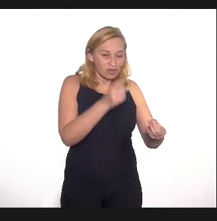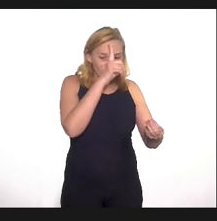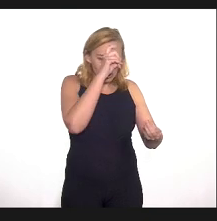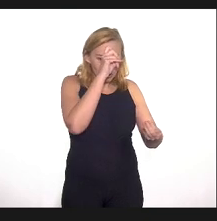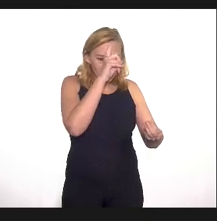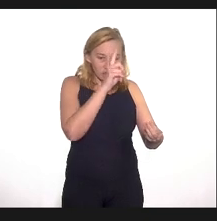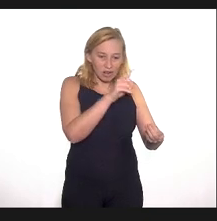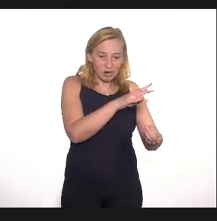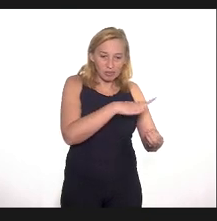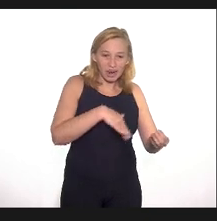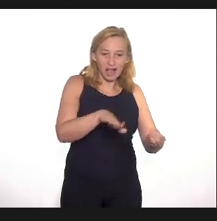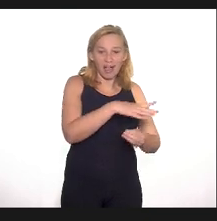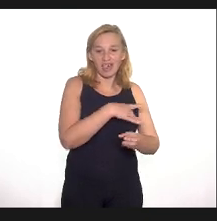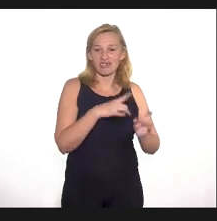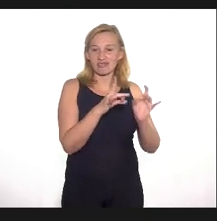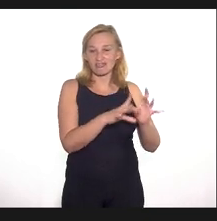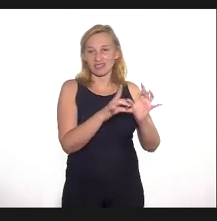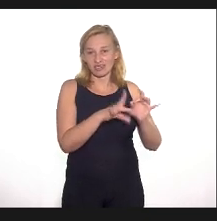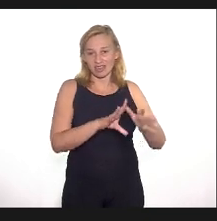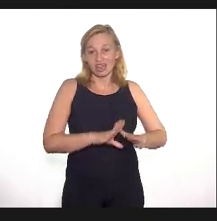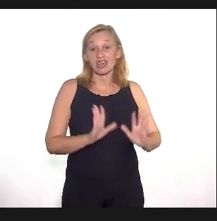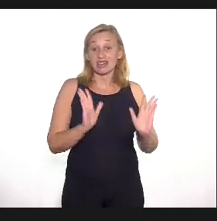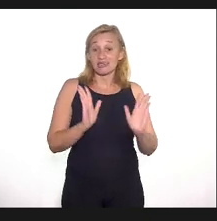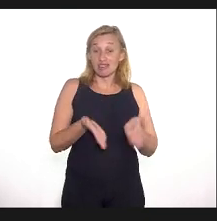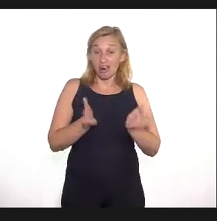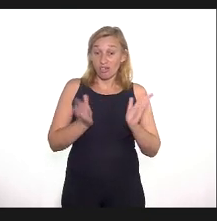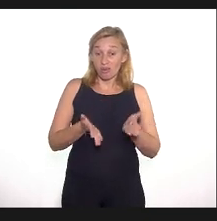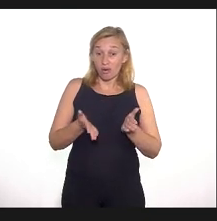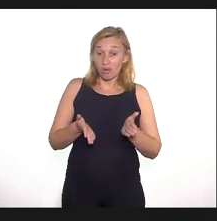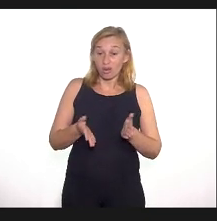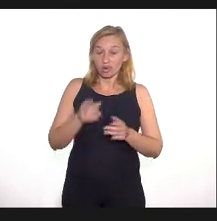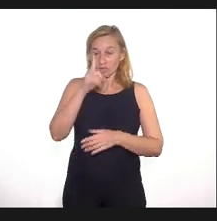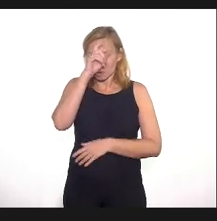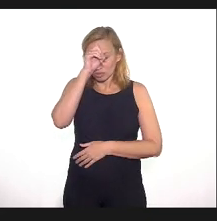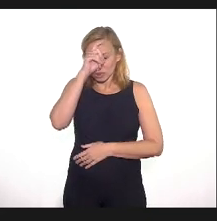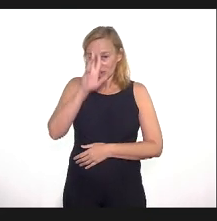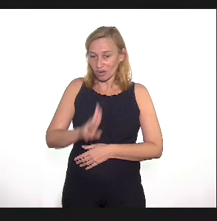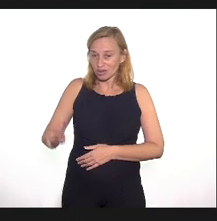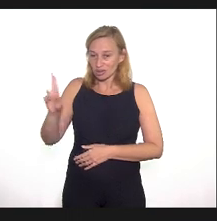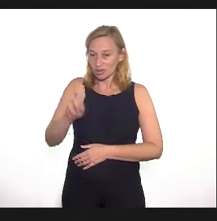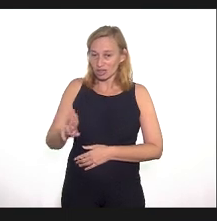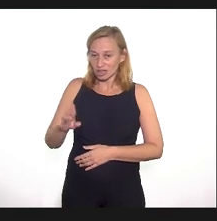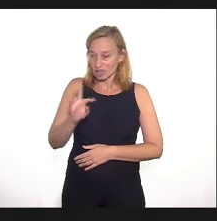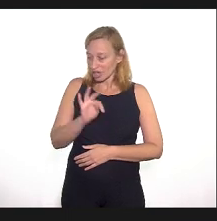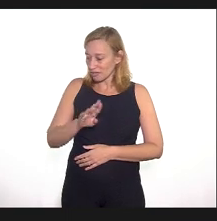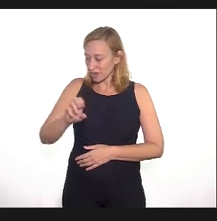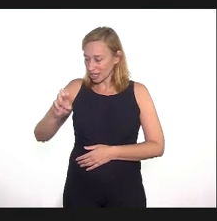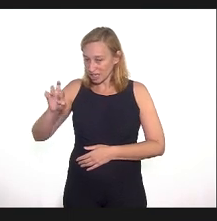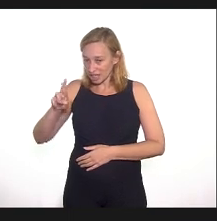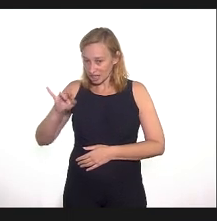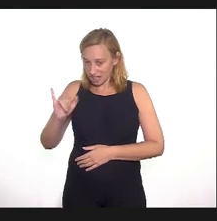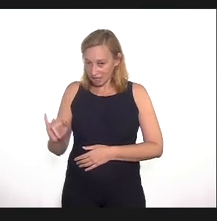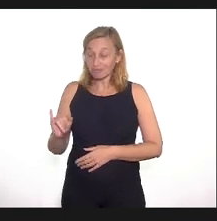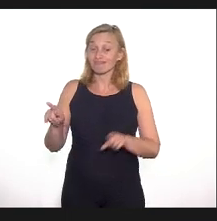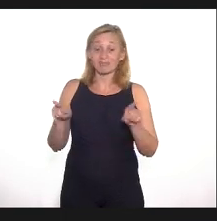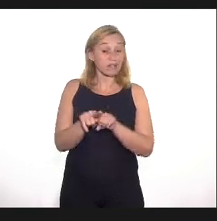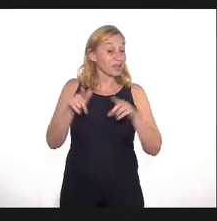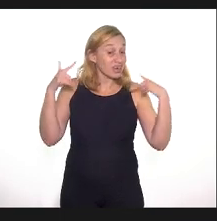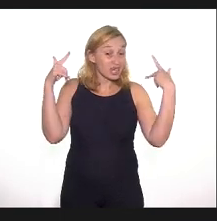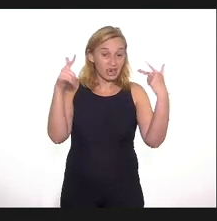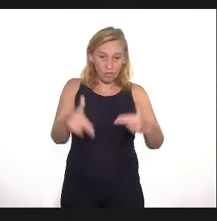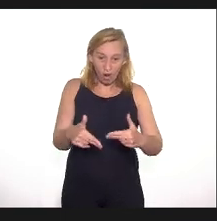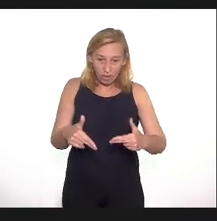rede privada. E agora a gente está vendo o Hospital Universitário Gafreguini também na mesma direção. Ou